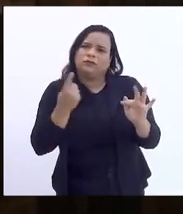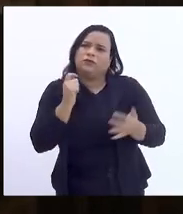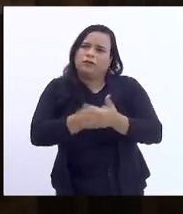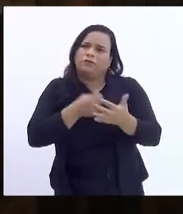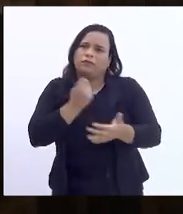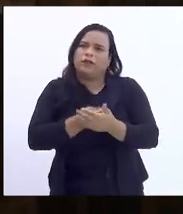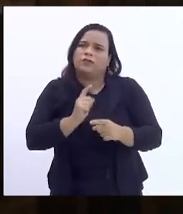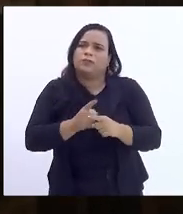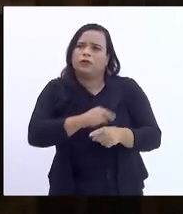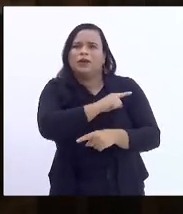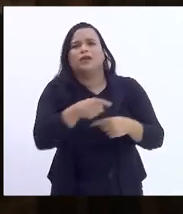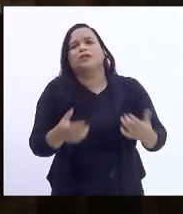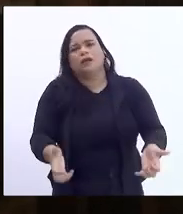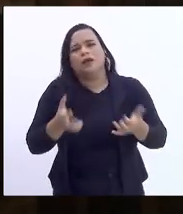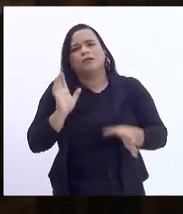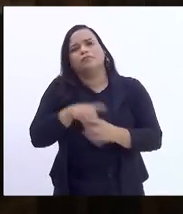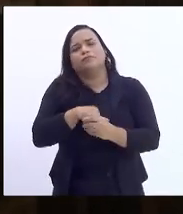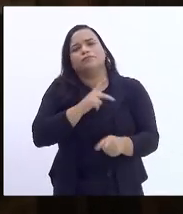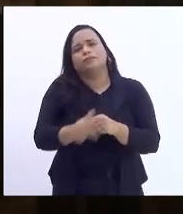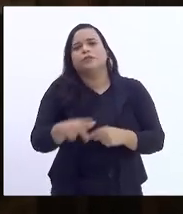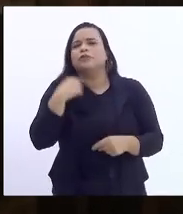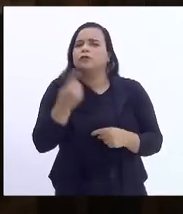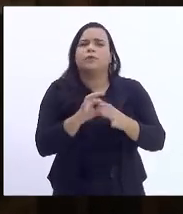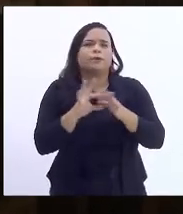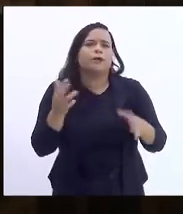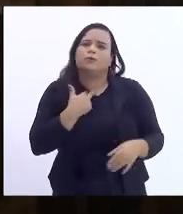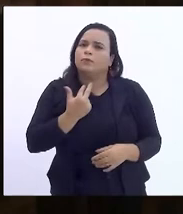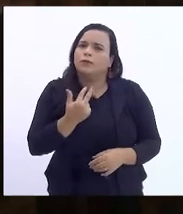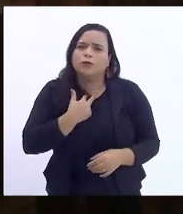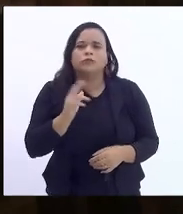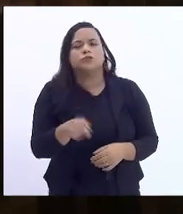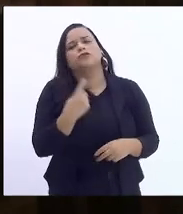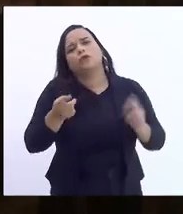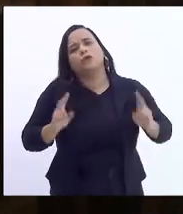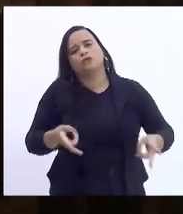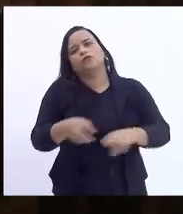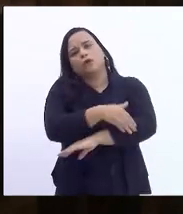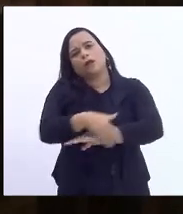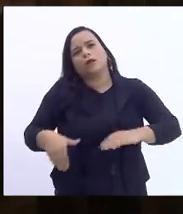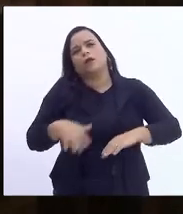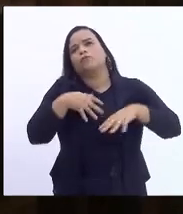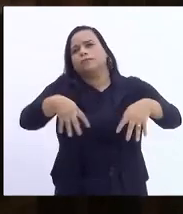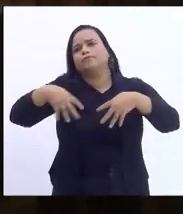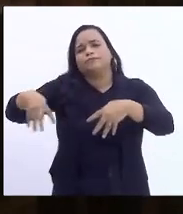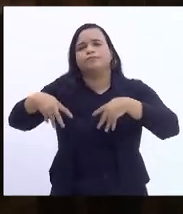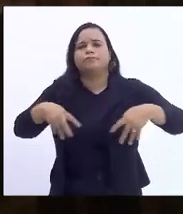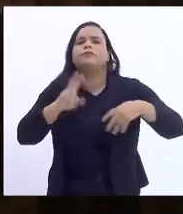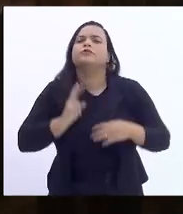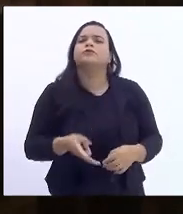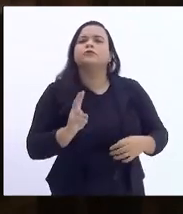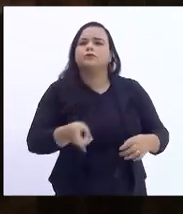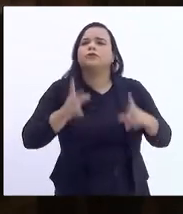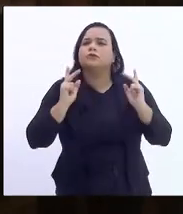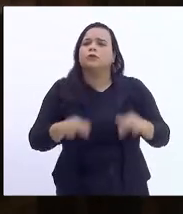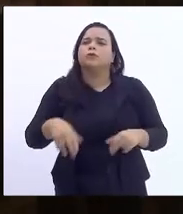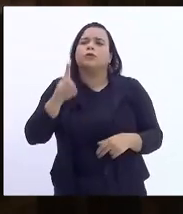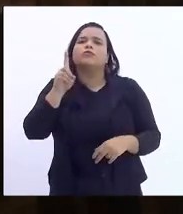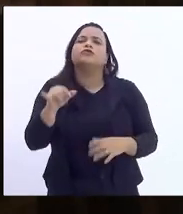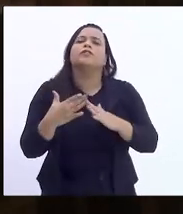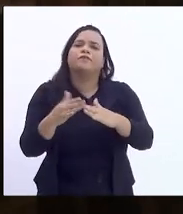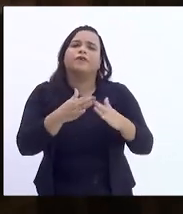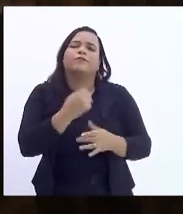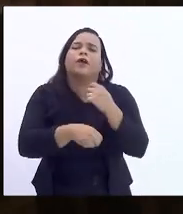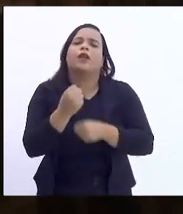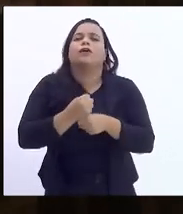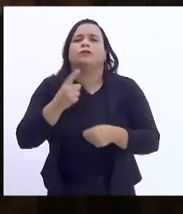porque eles querem ganhar voto mas não vamos permitir nós vamos continuar na rua vamos continuar marchando como nós marchamos no dia da favela